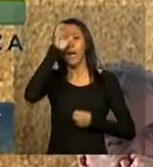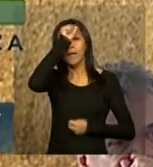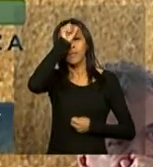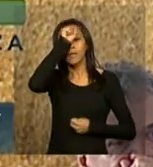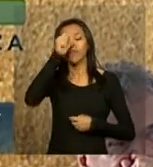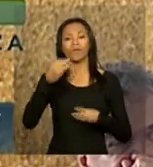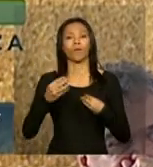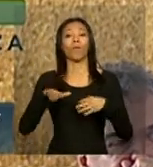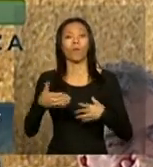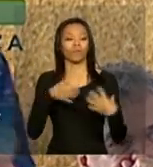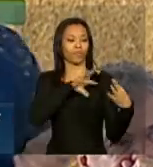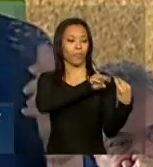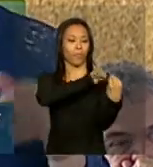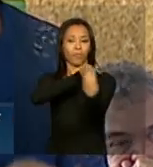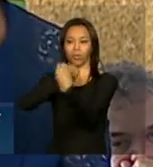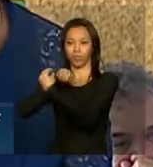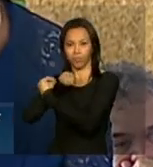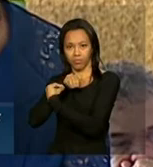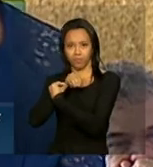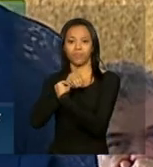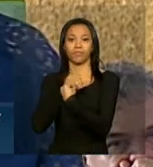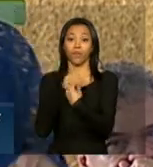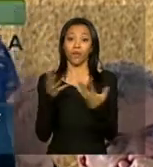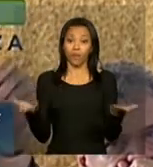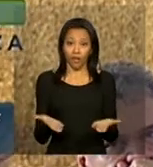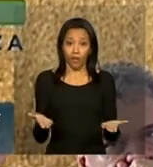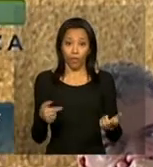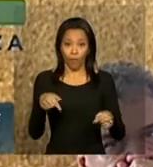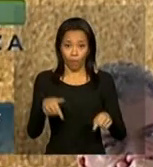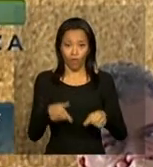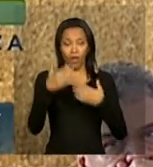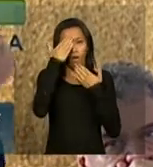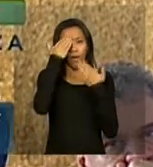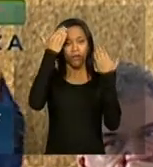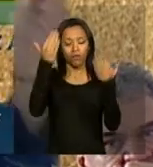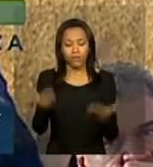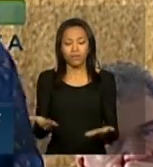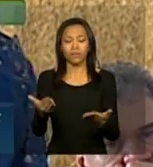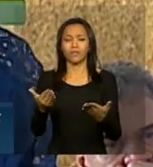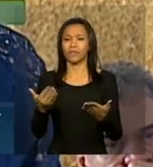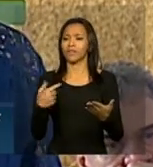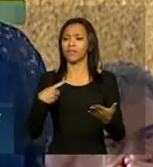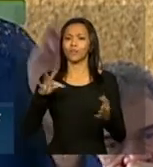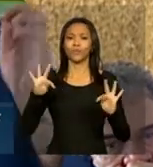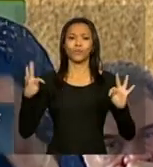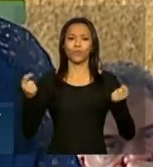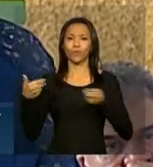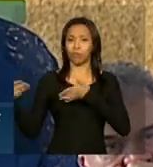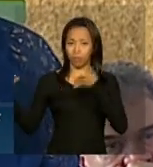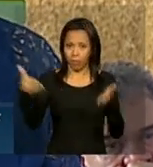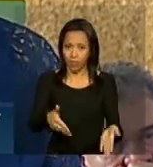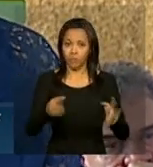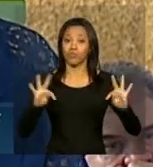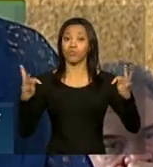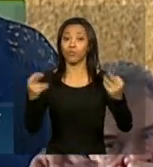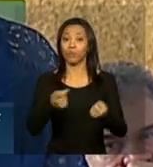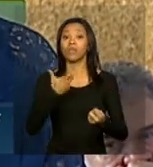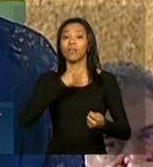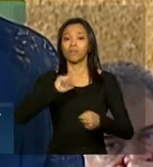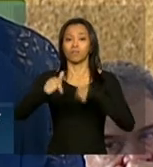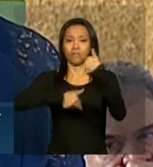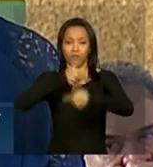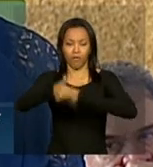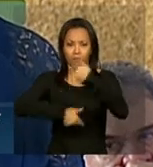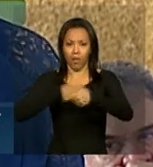conversamos. Quero agradecer, por exemplo, aqui a participação de todos os produtores, em especial